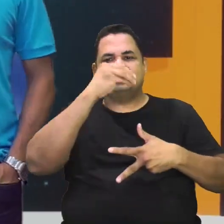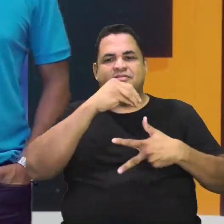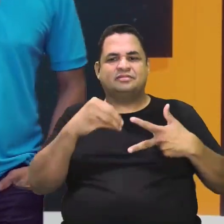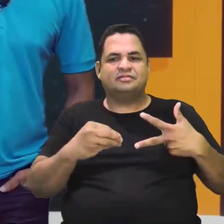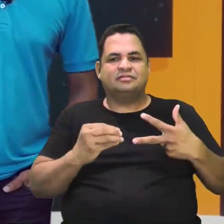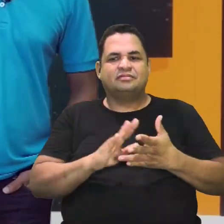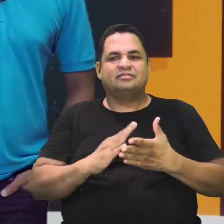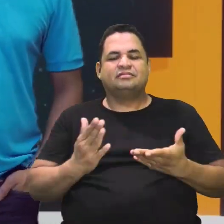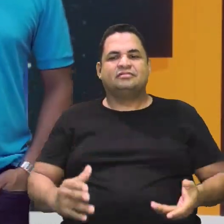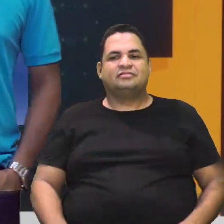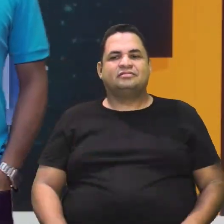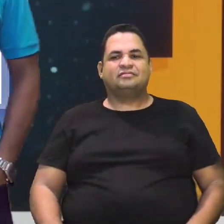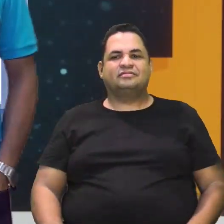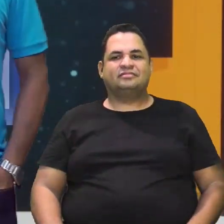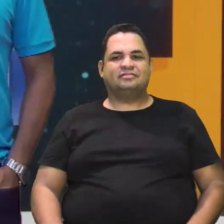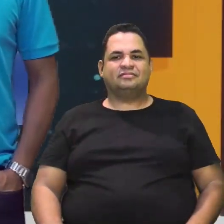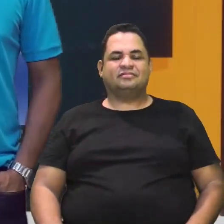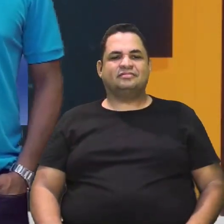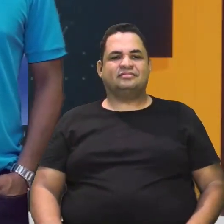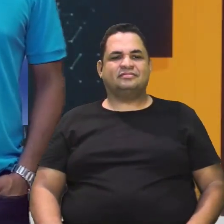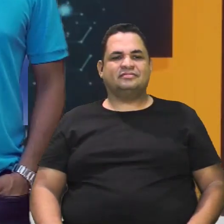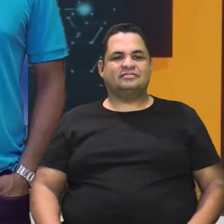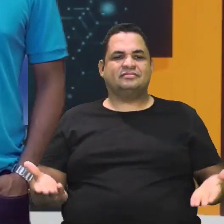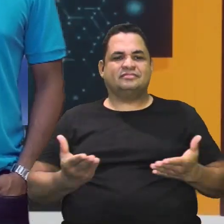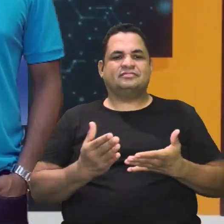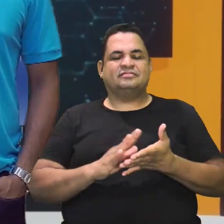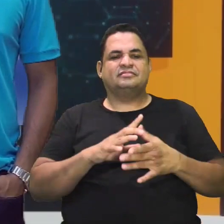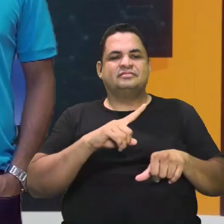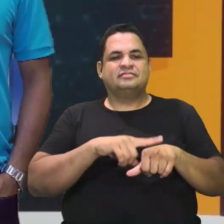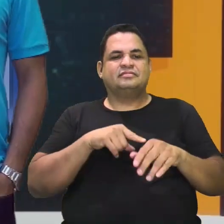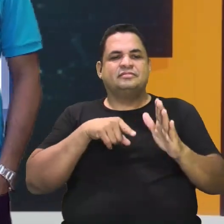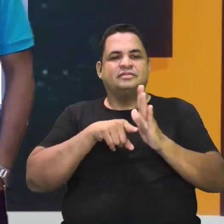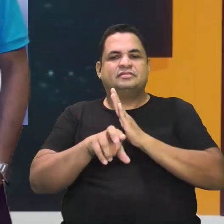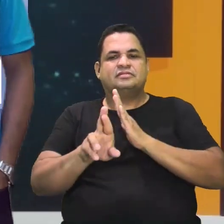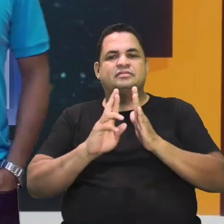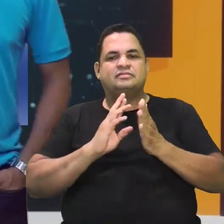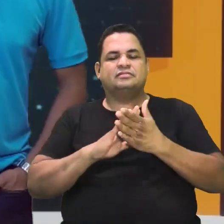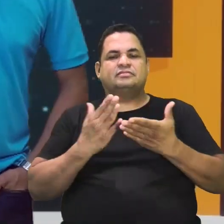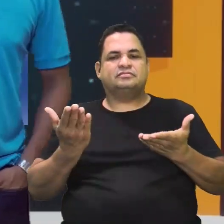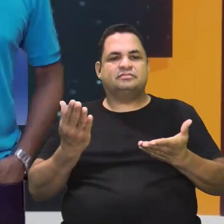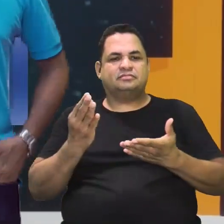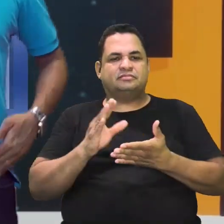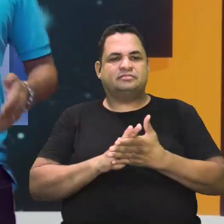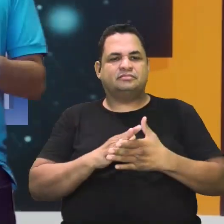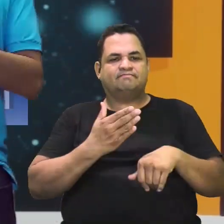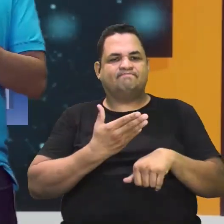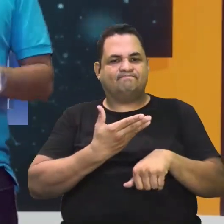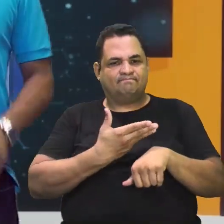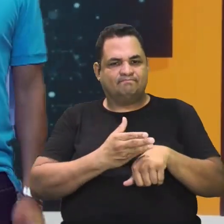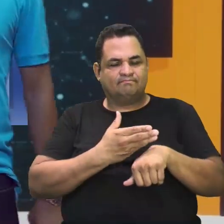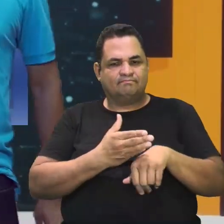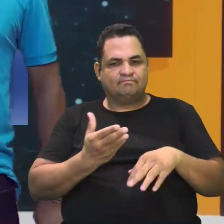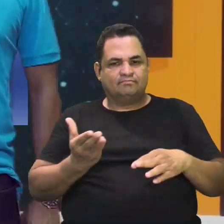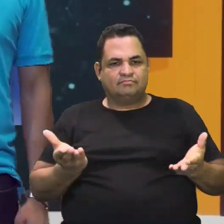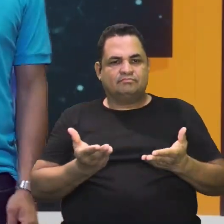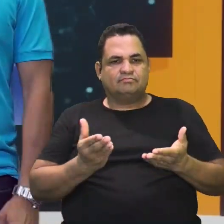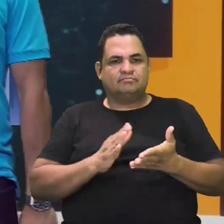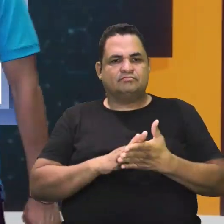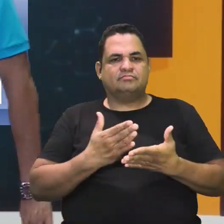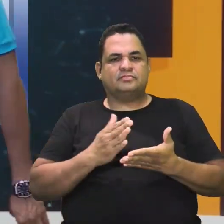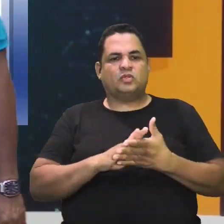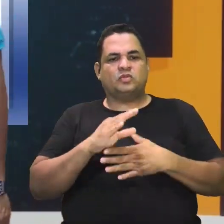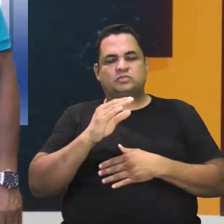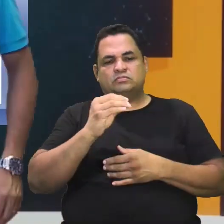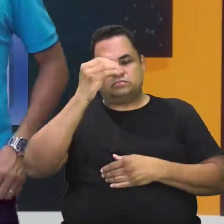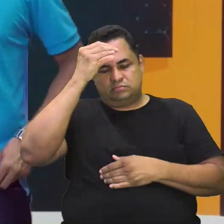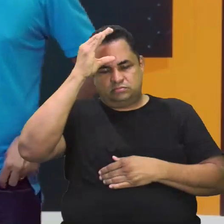É. Ah, tem que ser um quiz Enem, né? Então é hora do quiz, a gente vai testar agora, o nosso amiguinho sempre vem com a gente aqui, né? Testar os conhecimentos